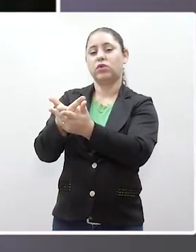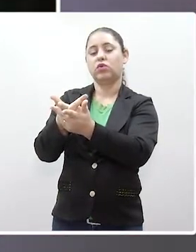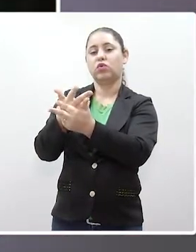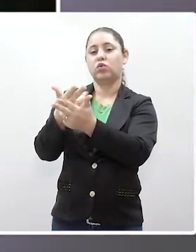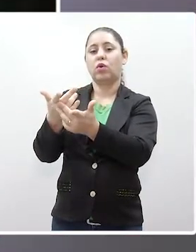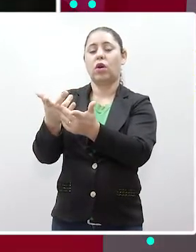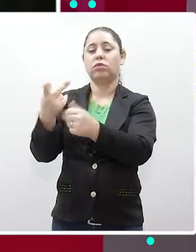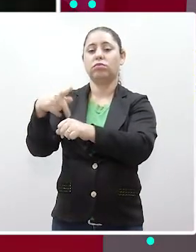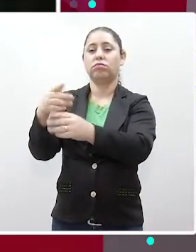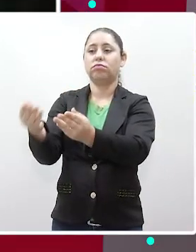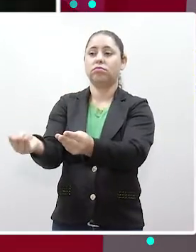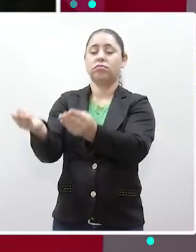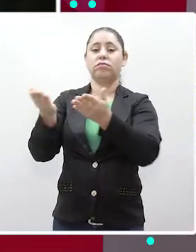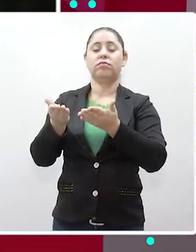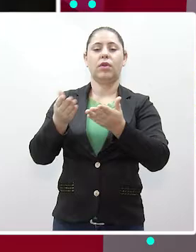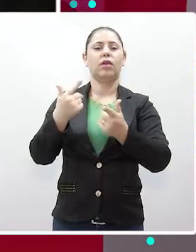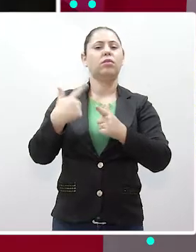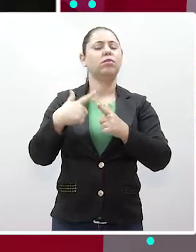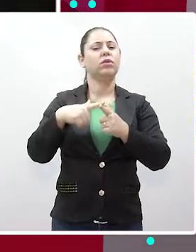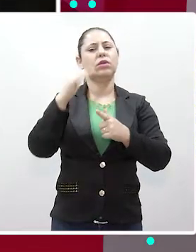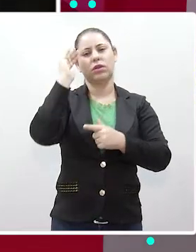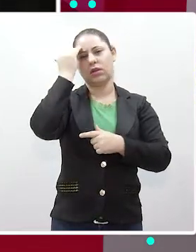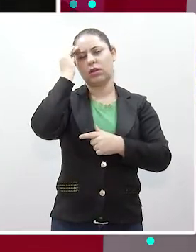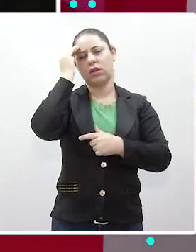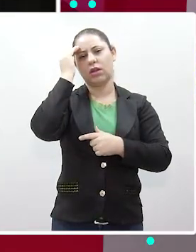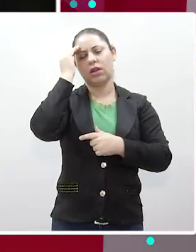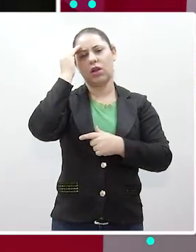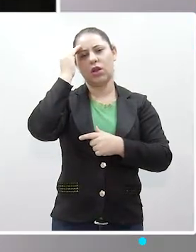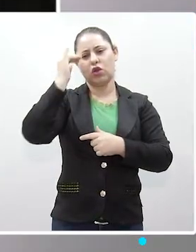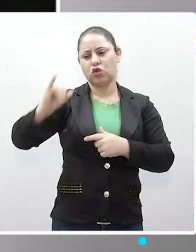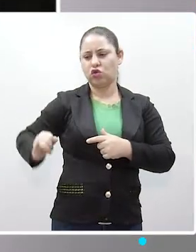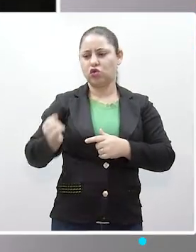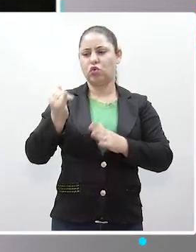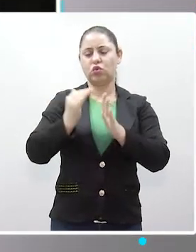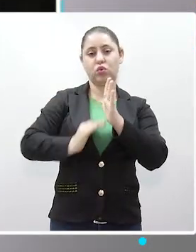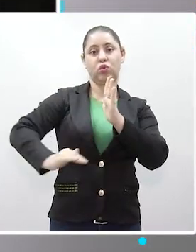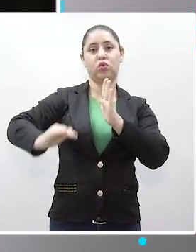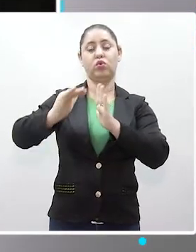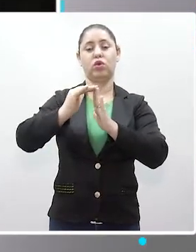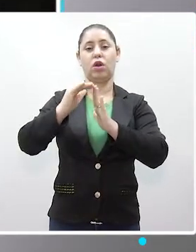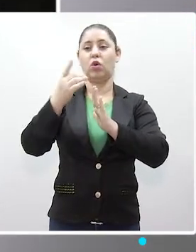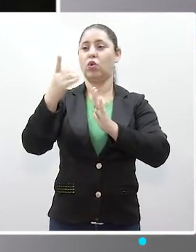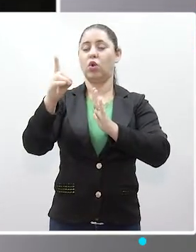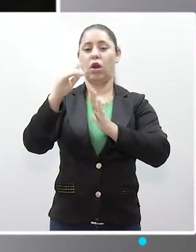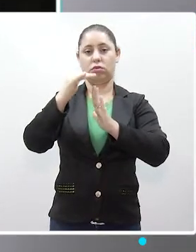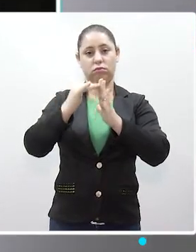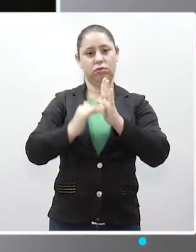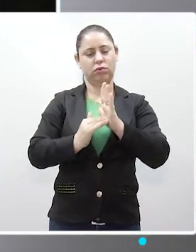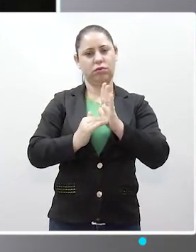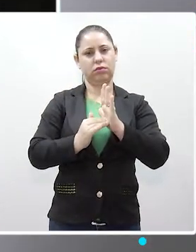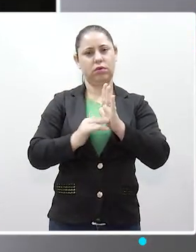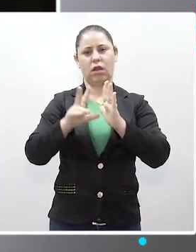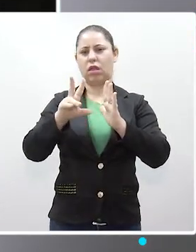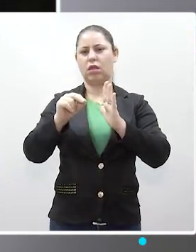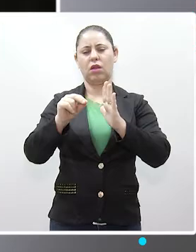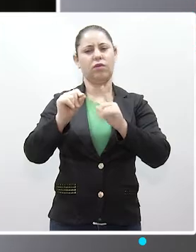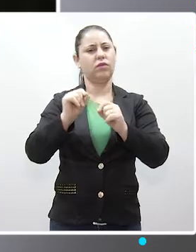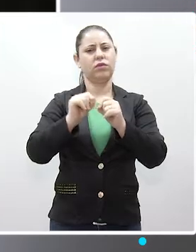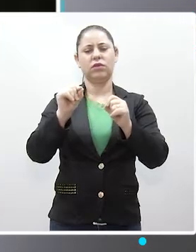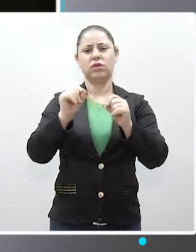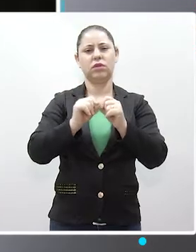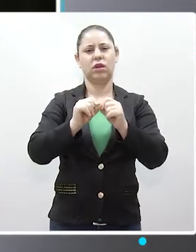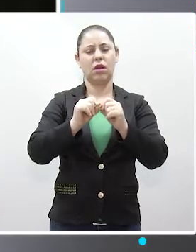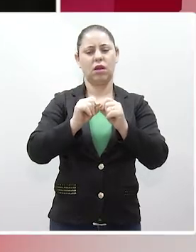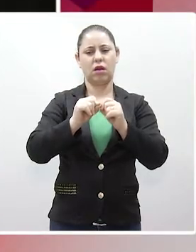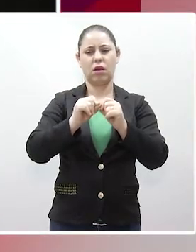uma dinâmica global. Mas eu queria entender, por que quando sobe a taxa básica de juros, o dólar cai e isso não levaria